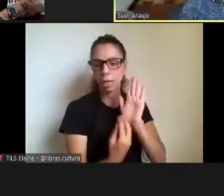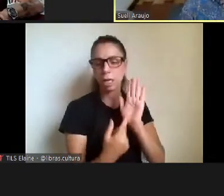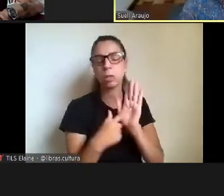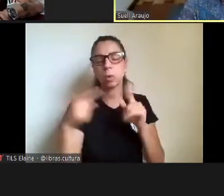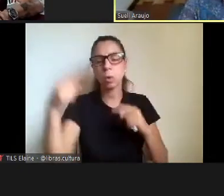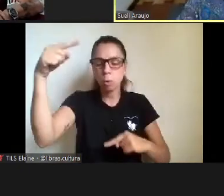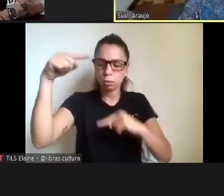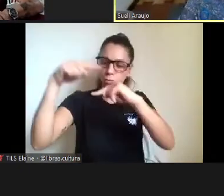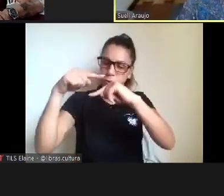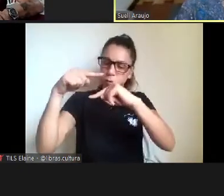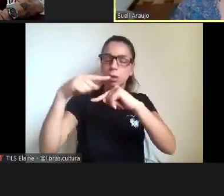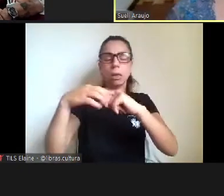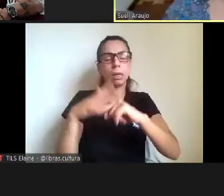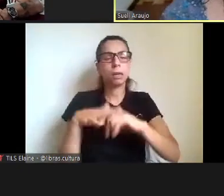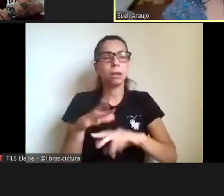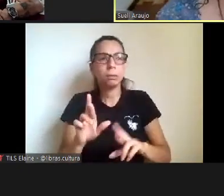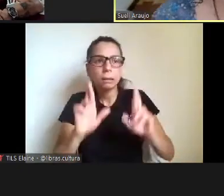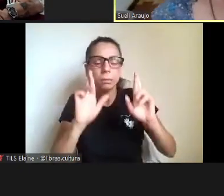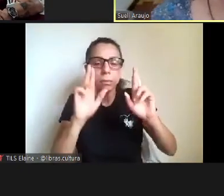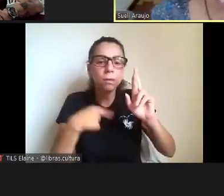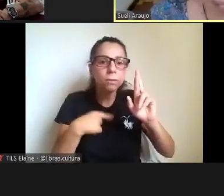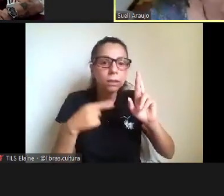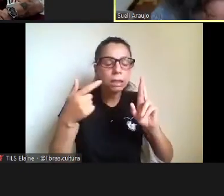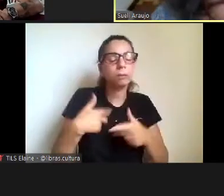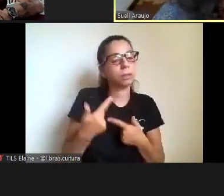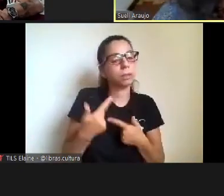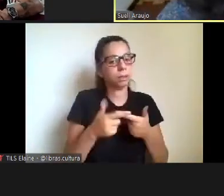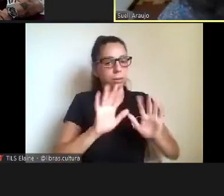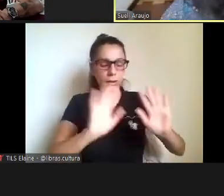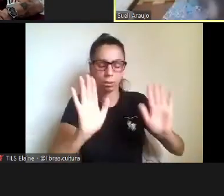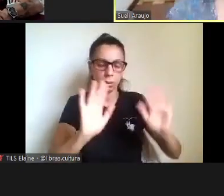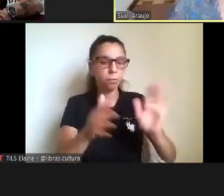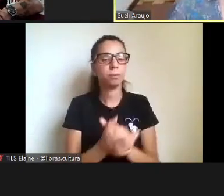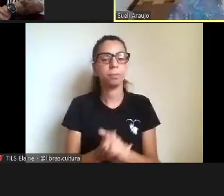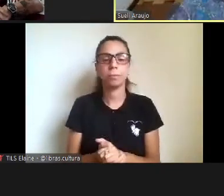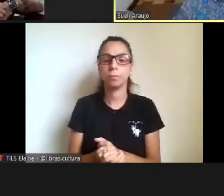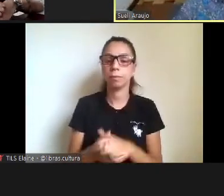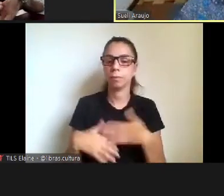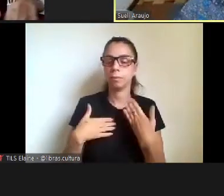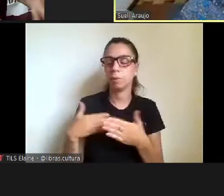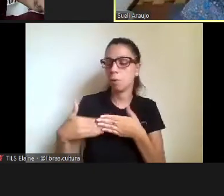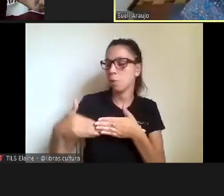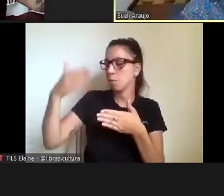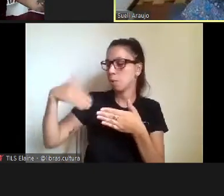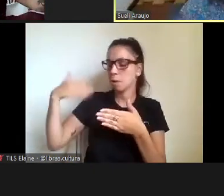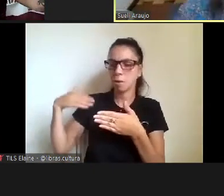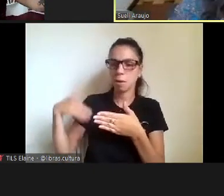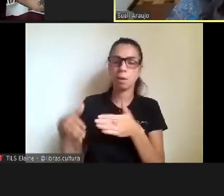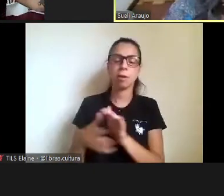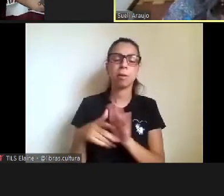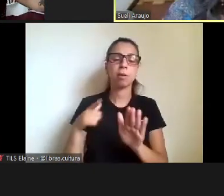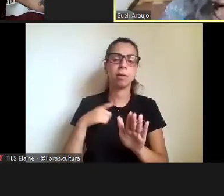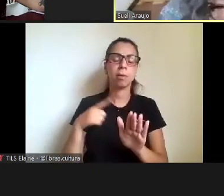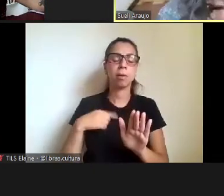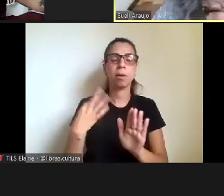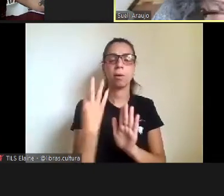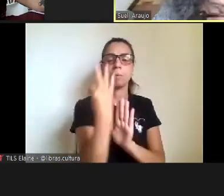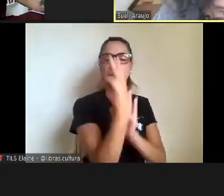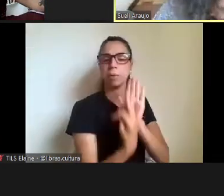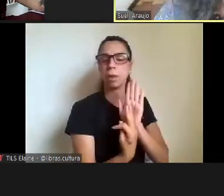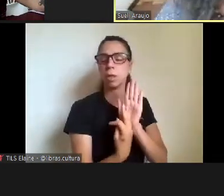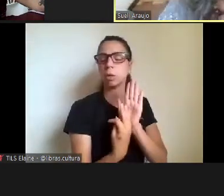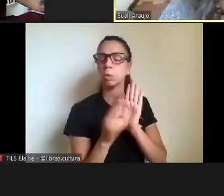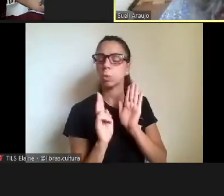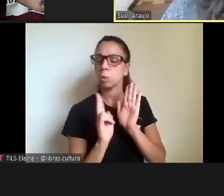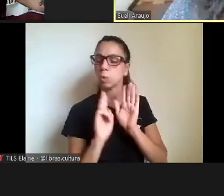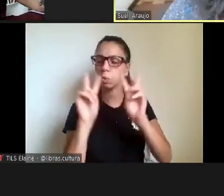não aborrecê-los, não aborrecê-las. Há pouco tempo atrás, eu tive em minhas mãos um texto que se